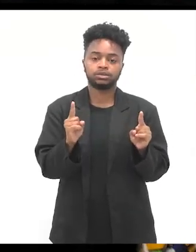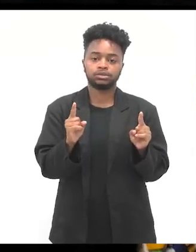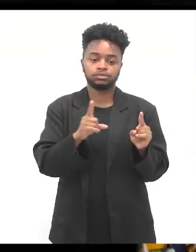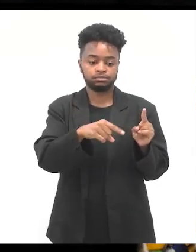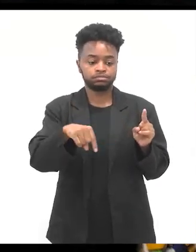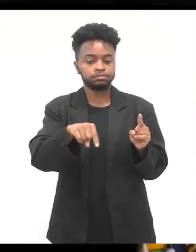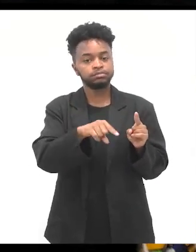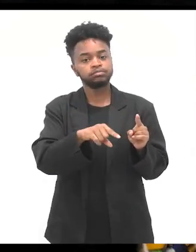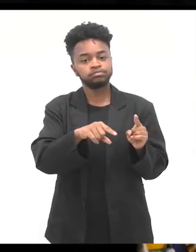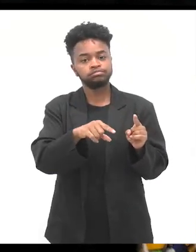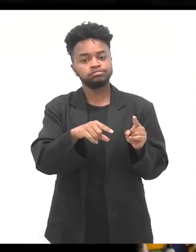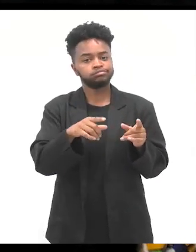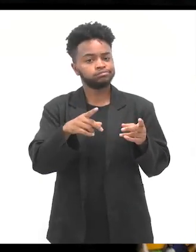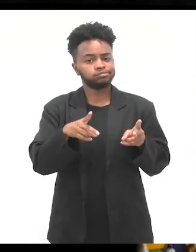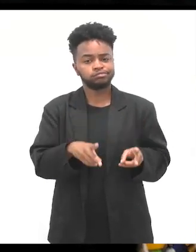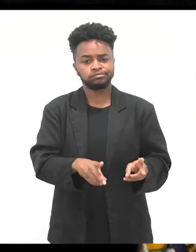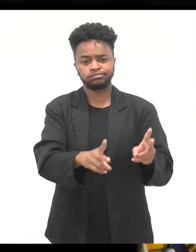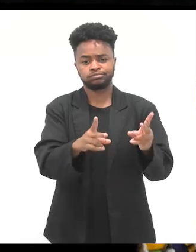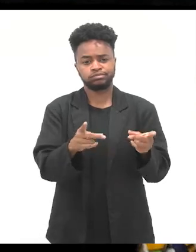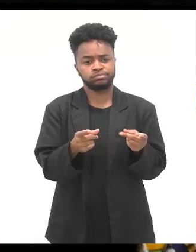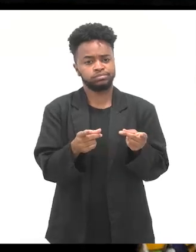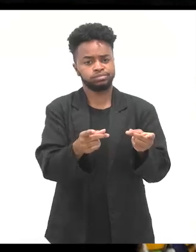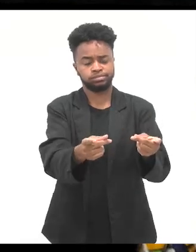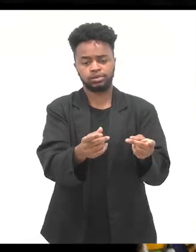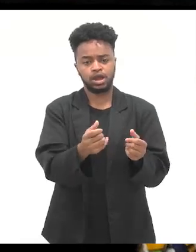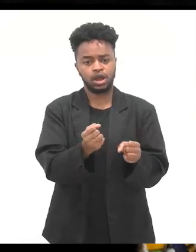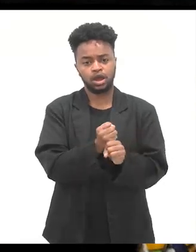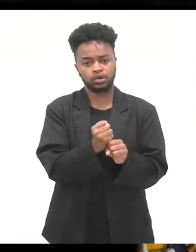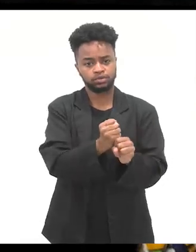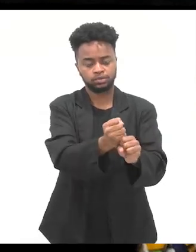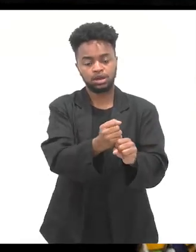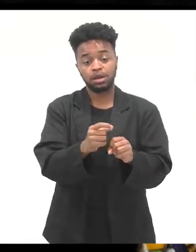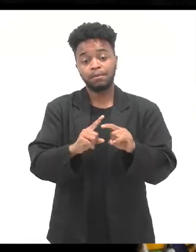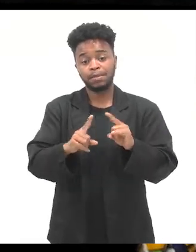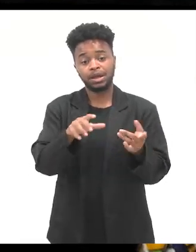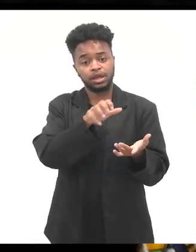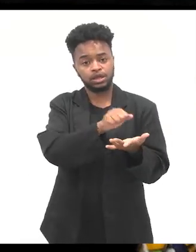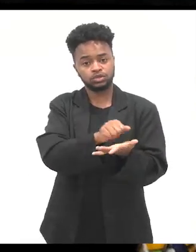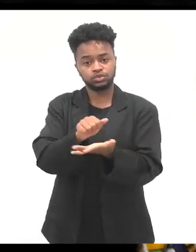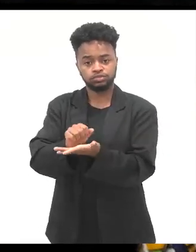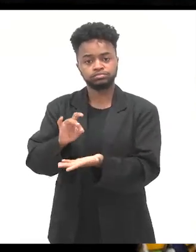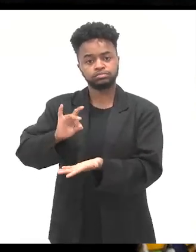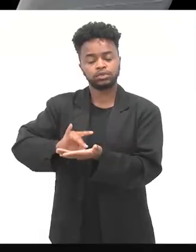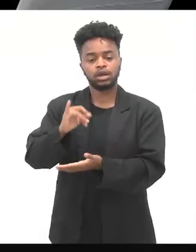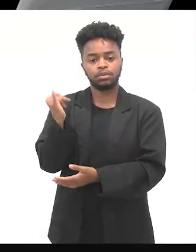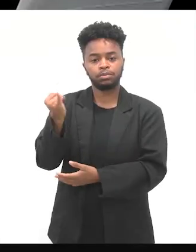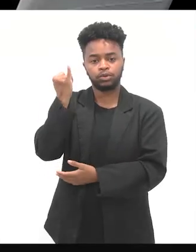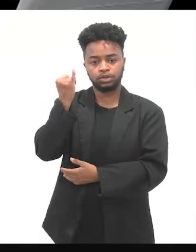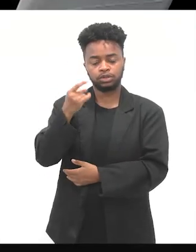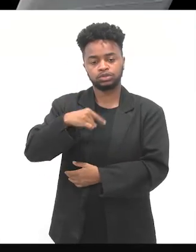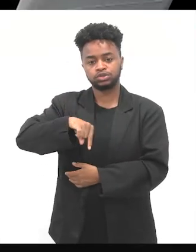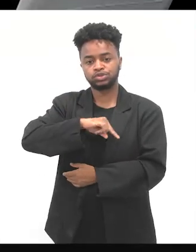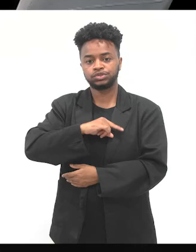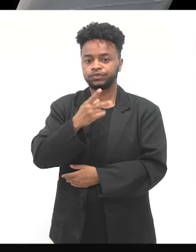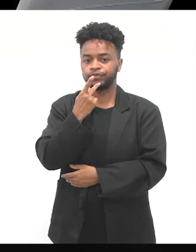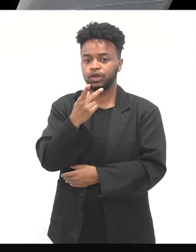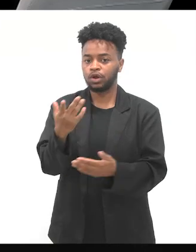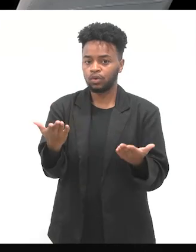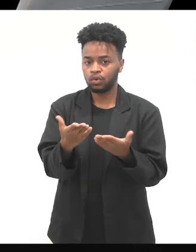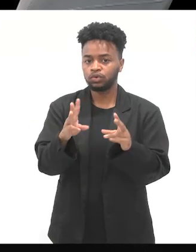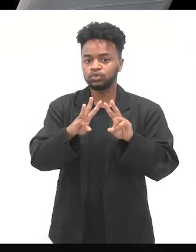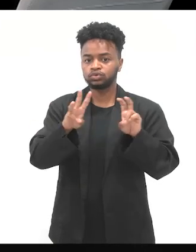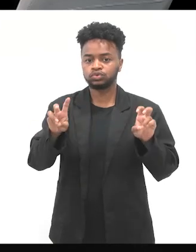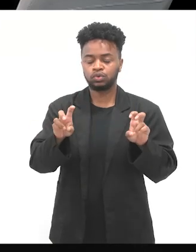forma em que elas tenham uma extensão muito longa. Então, todos esses tipos de registro, ele é importante. E aí a gente está falando, né,